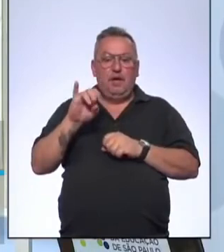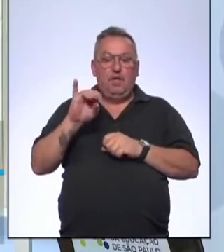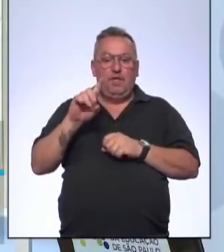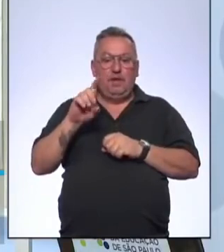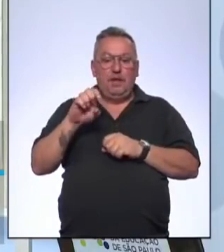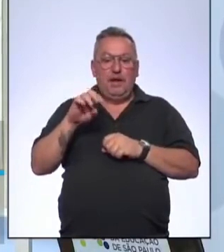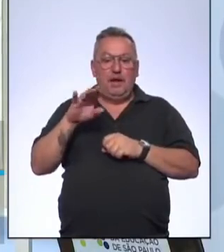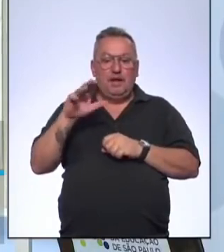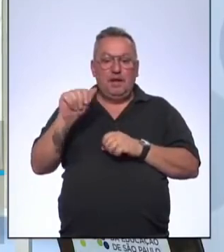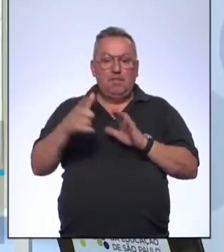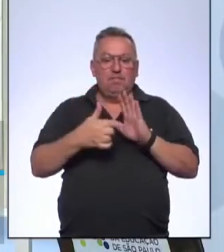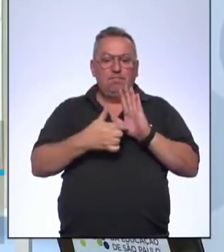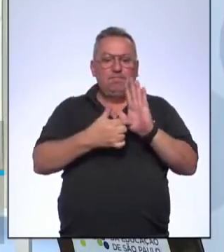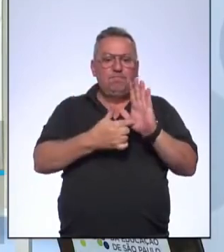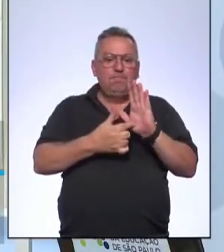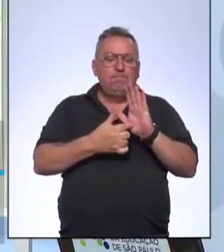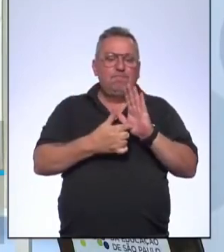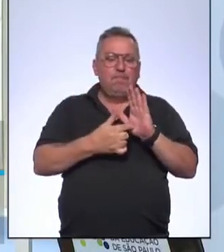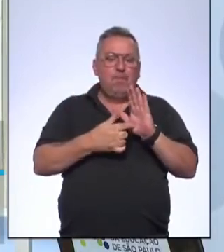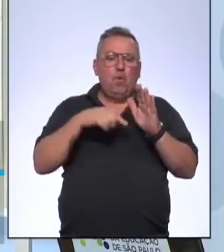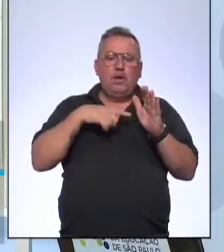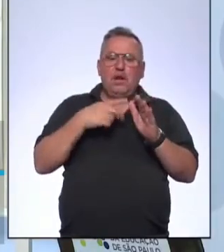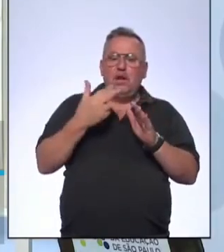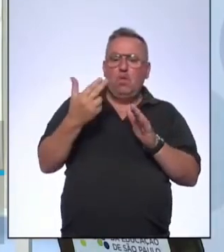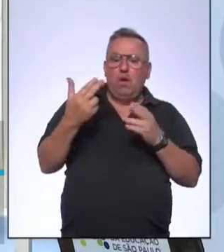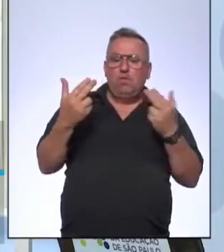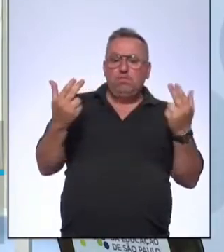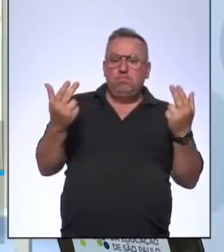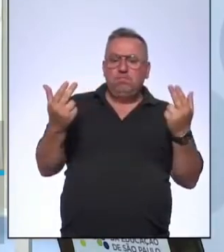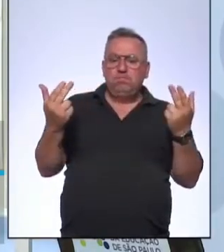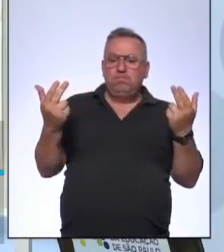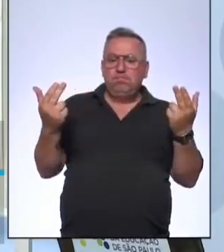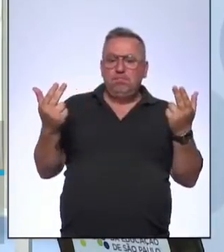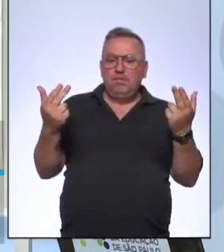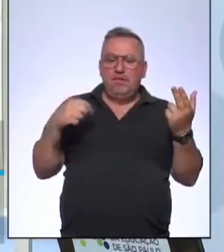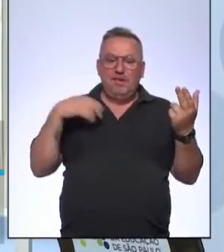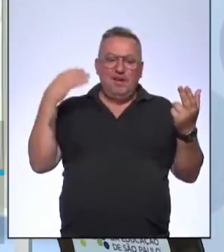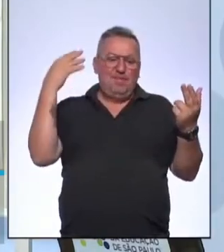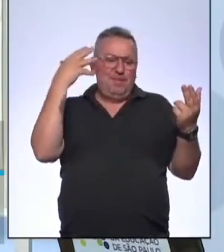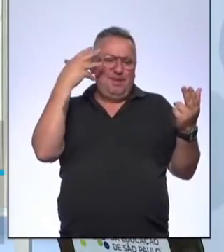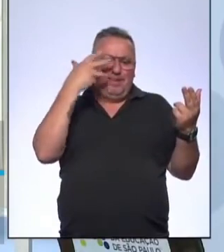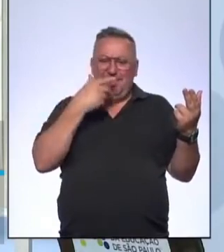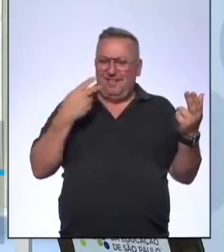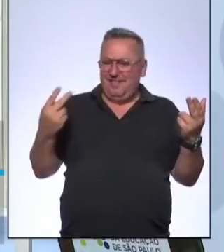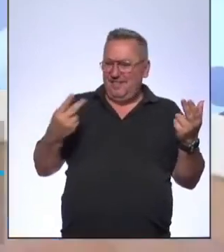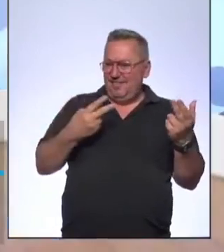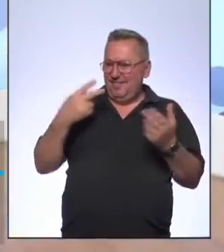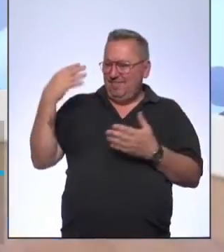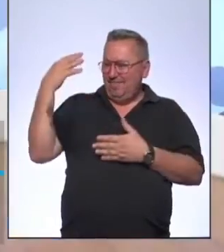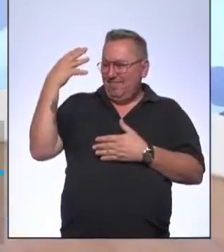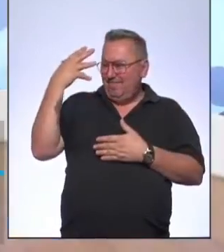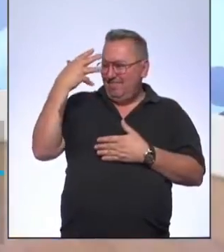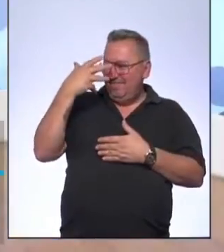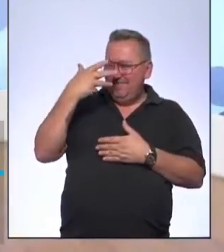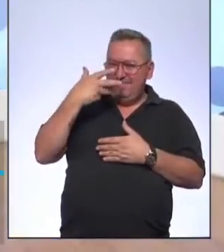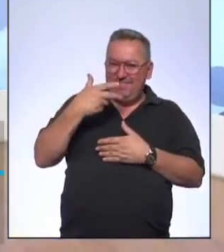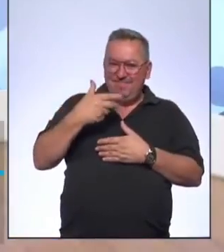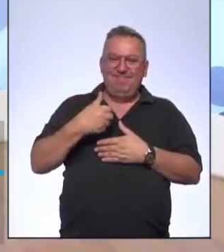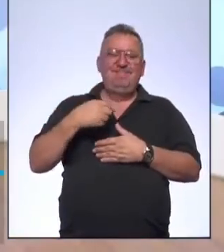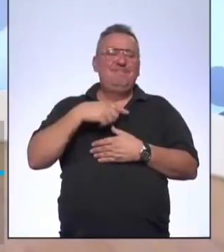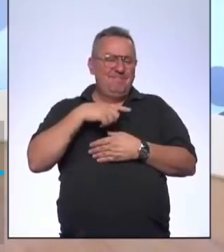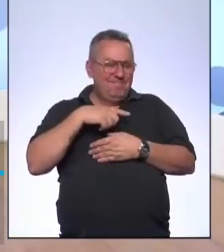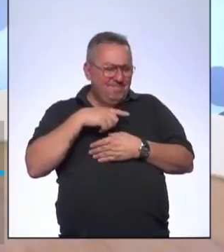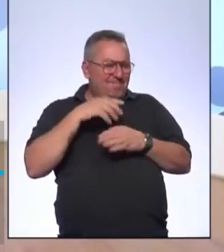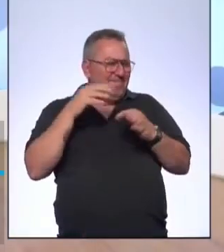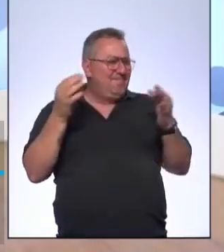o que tem de igual entre eu e você? O que tem de igual é a beleza, né, Ale? Sim, isso não tenham